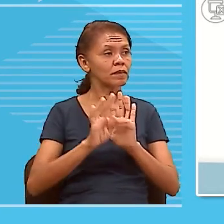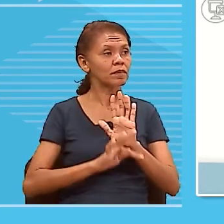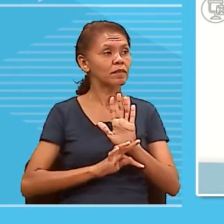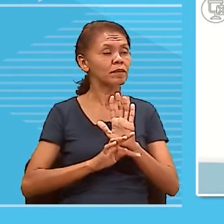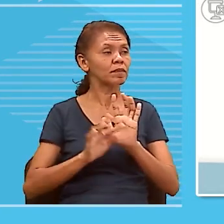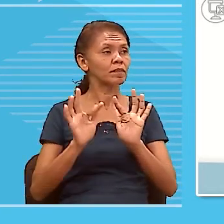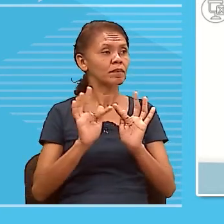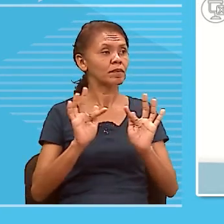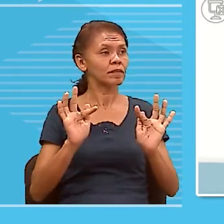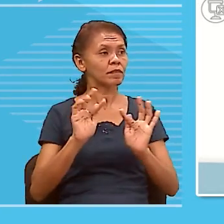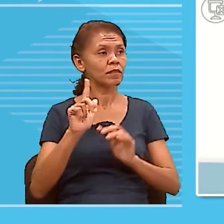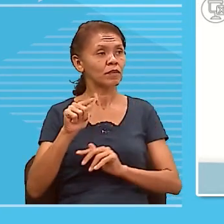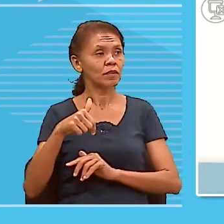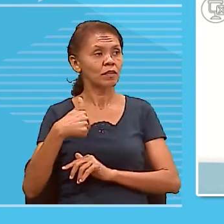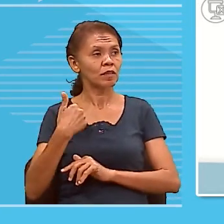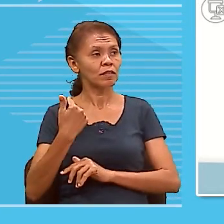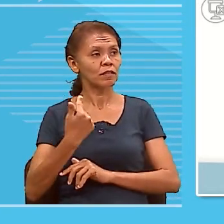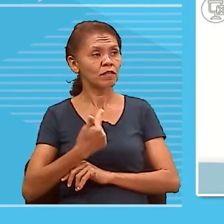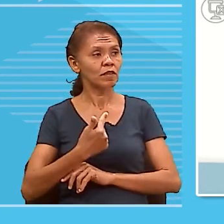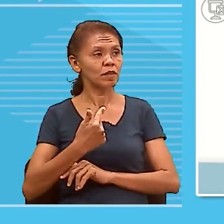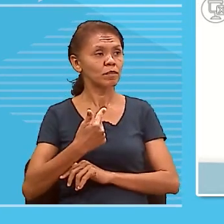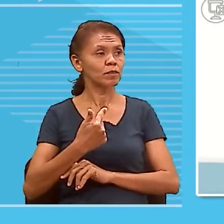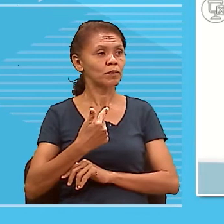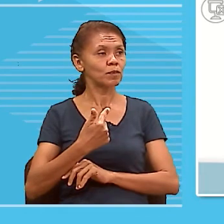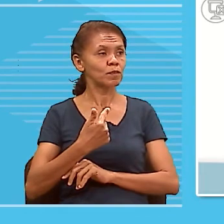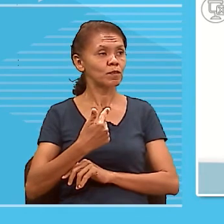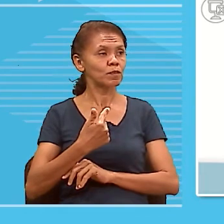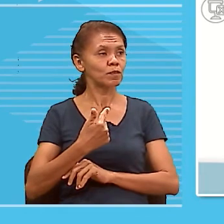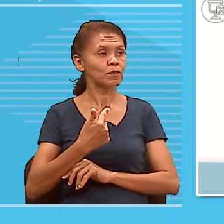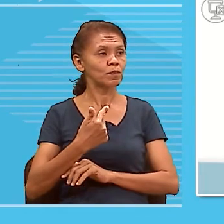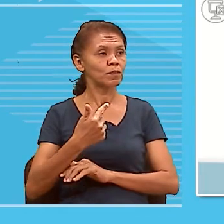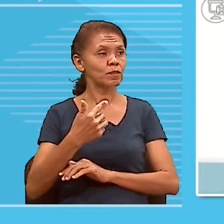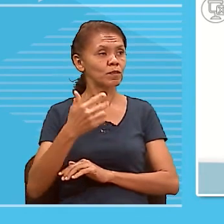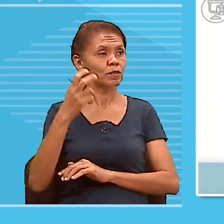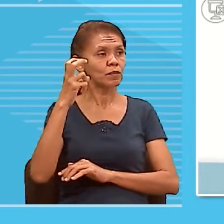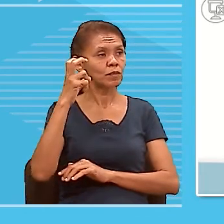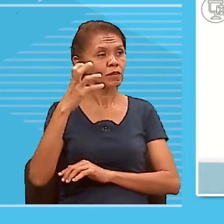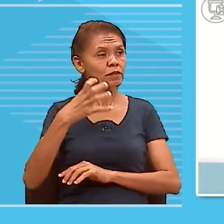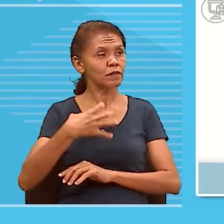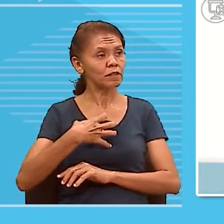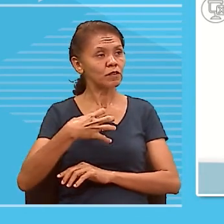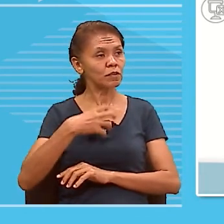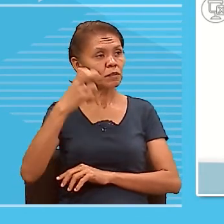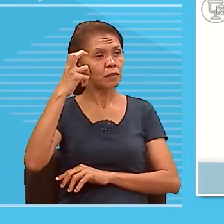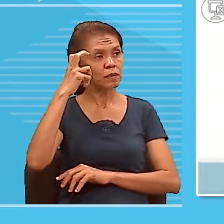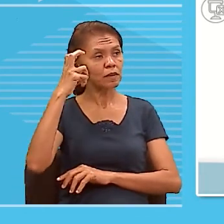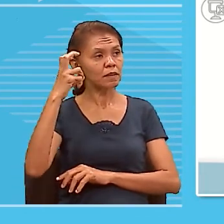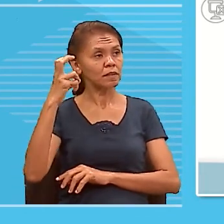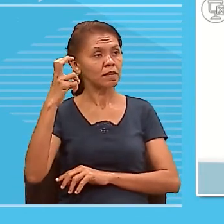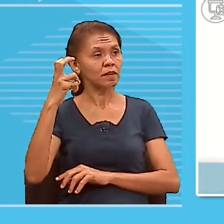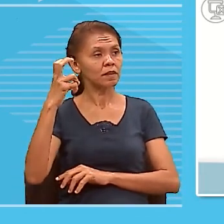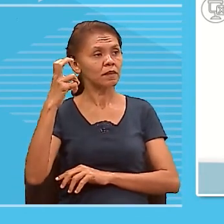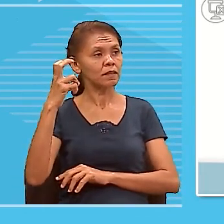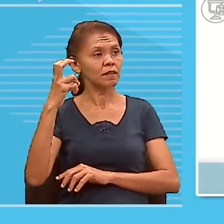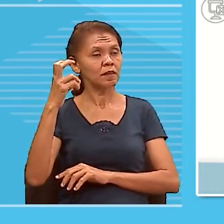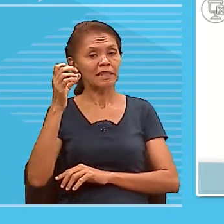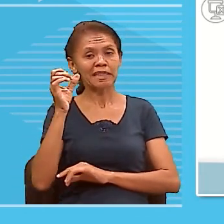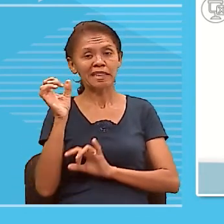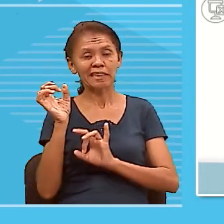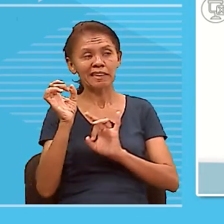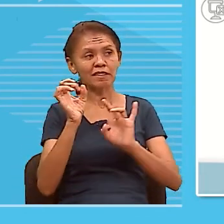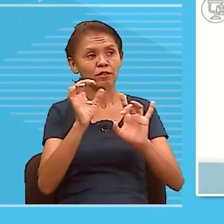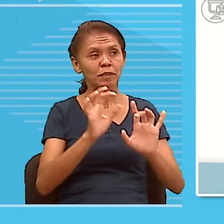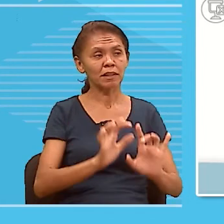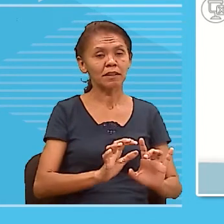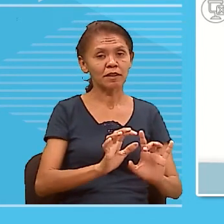ficando sabido e ignorando o essencial olha como ela eu vou dar um tempo